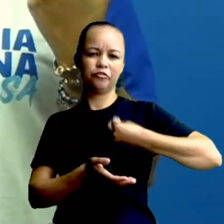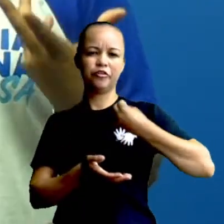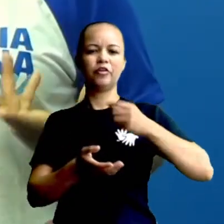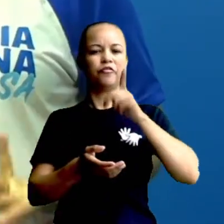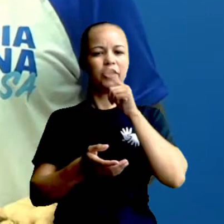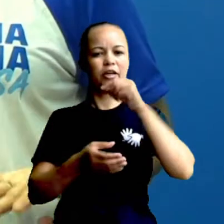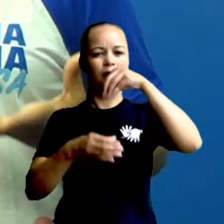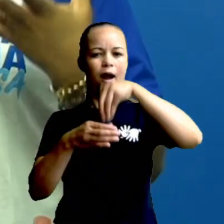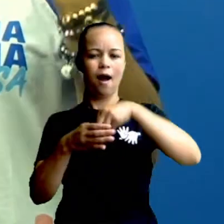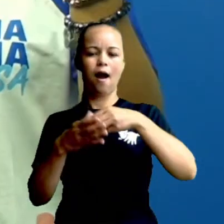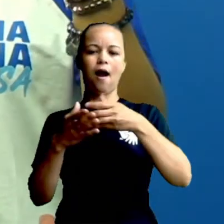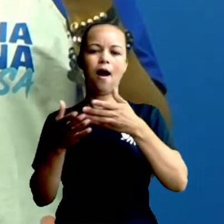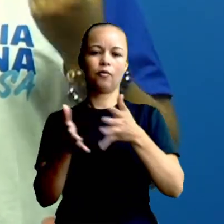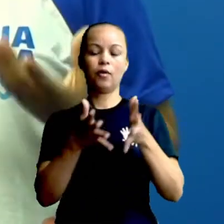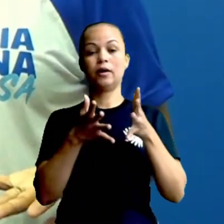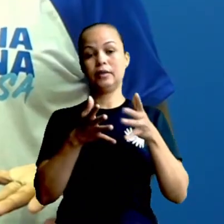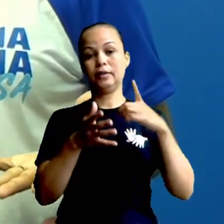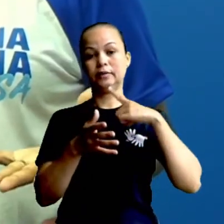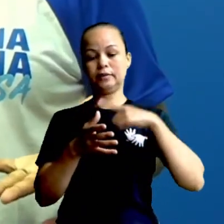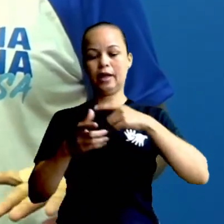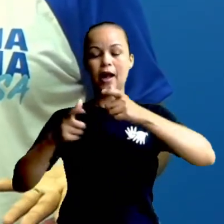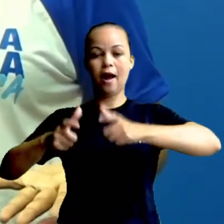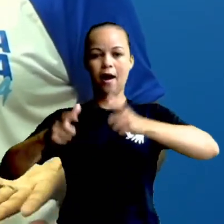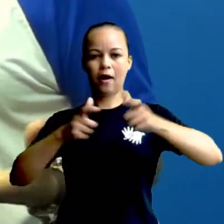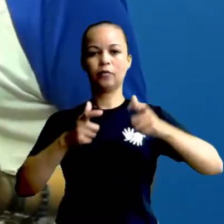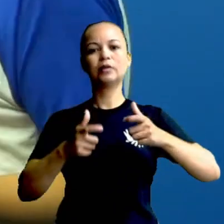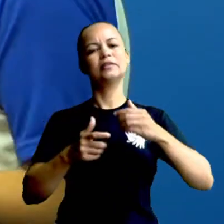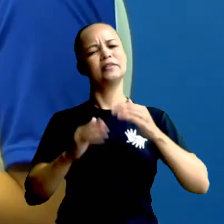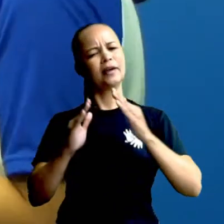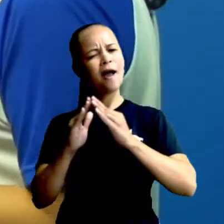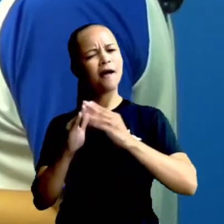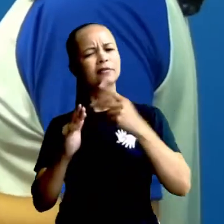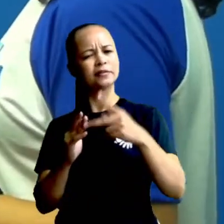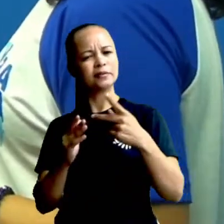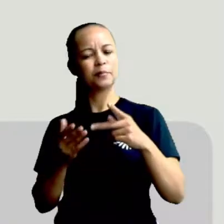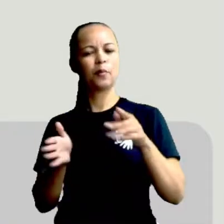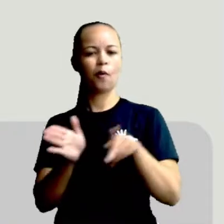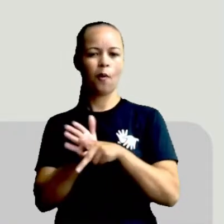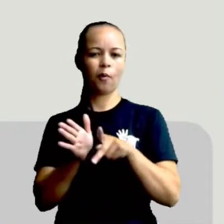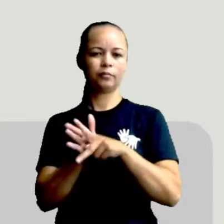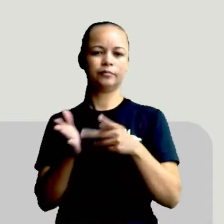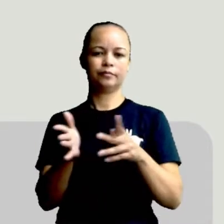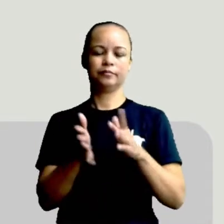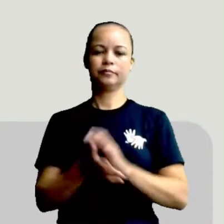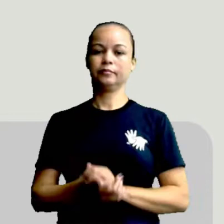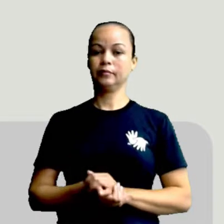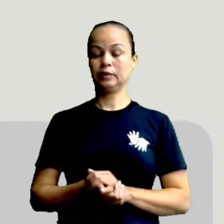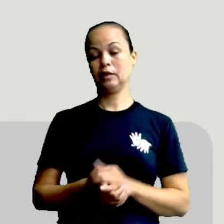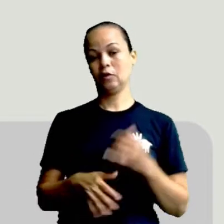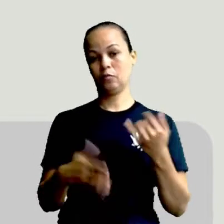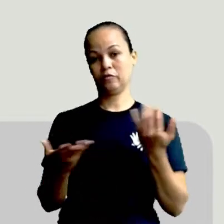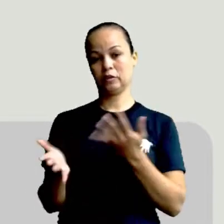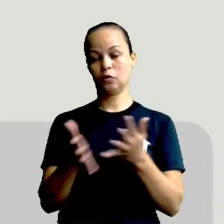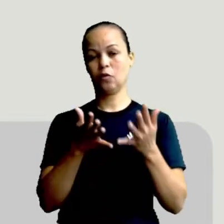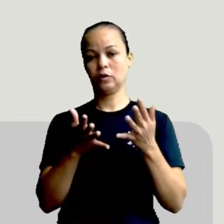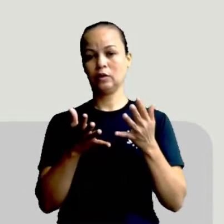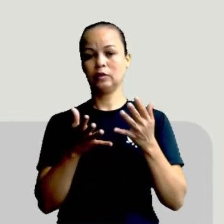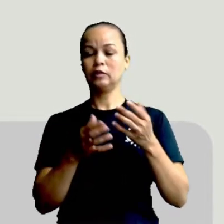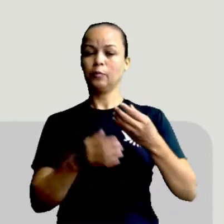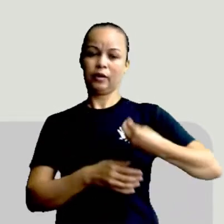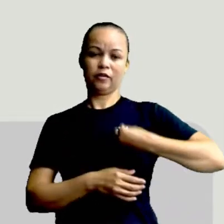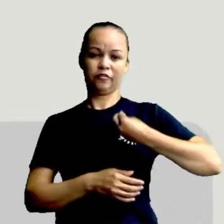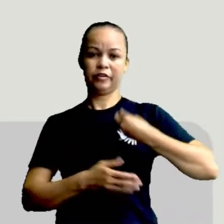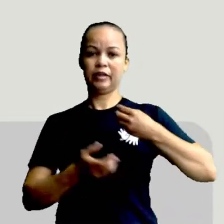como seu habitat, como seu local de moradia mesmo, né? E como fator indispensável para a manutenção da